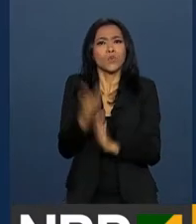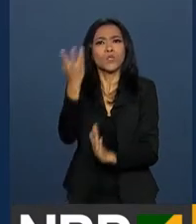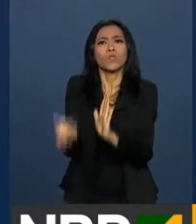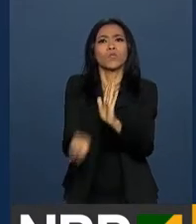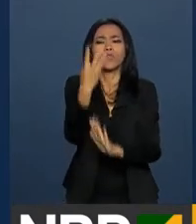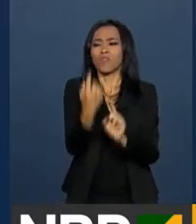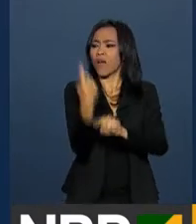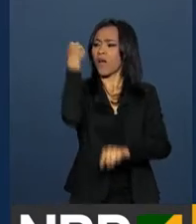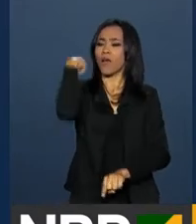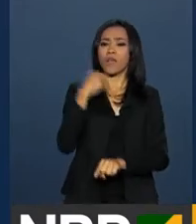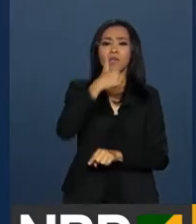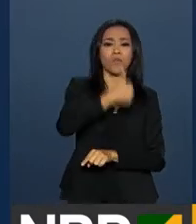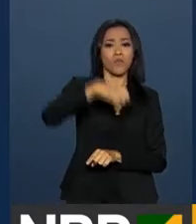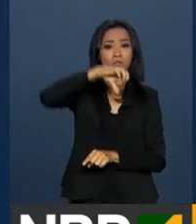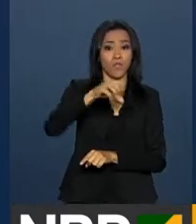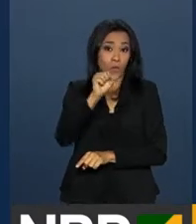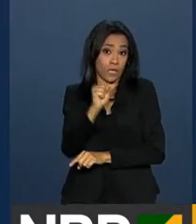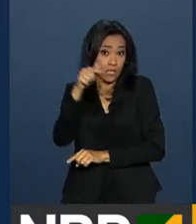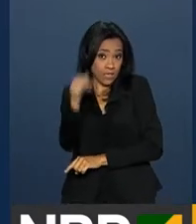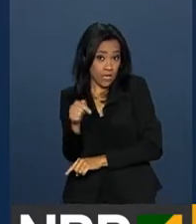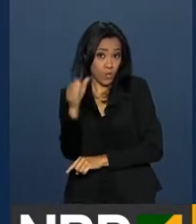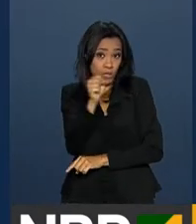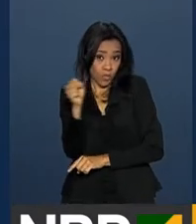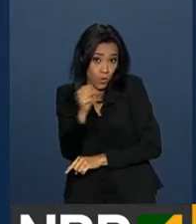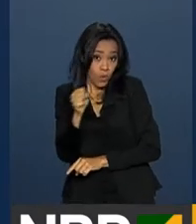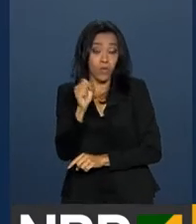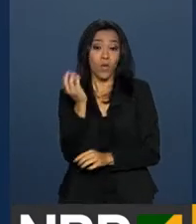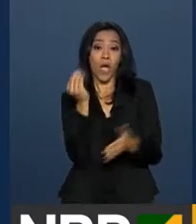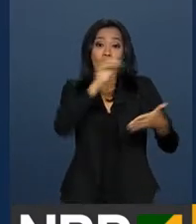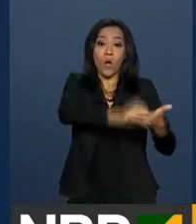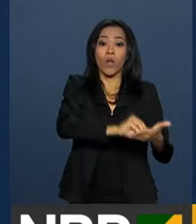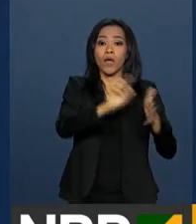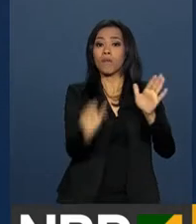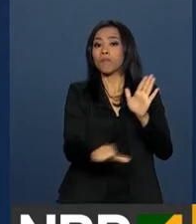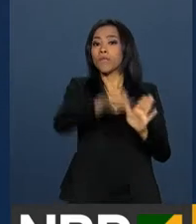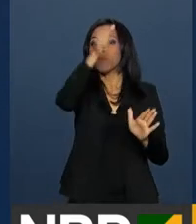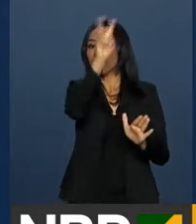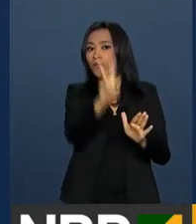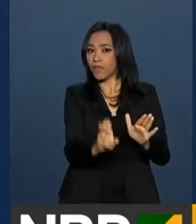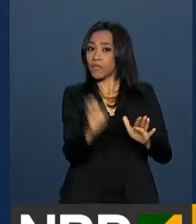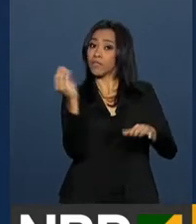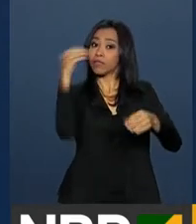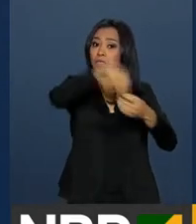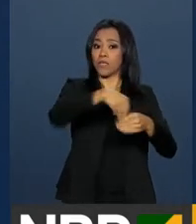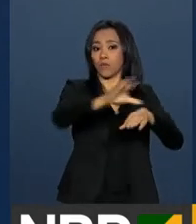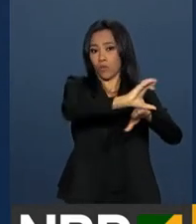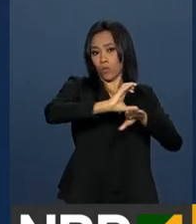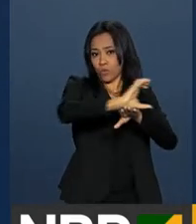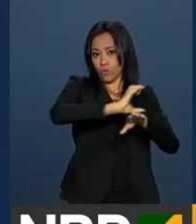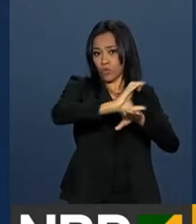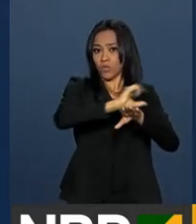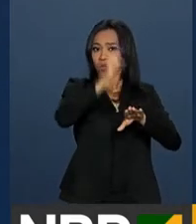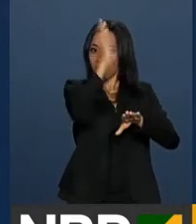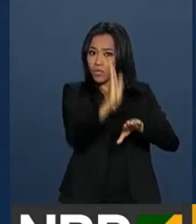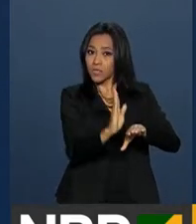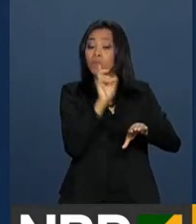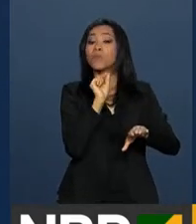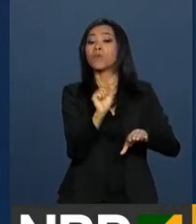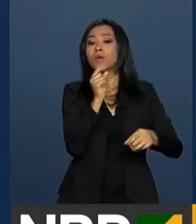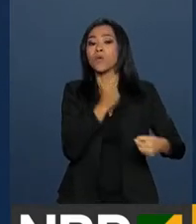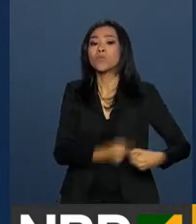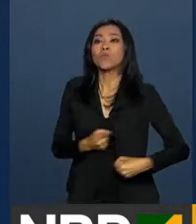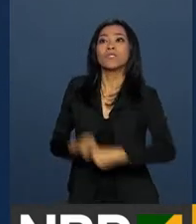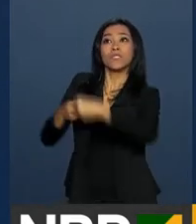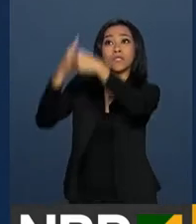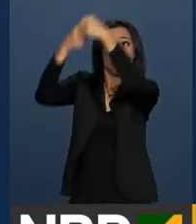de 87 e 88 a colocar pela primeira vez na história constitucional brasileira o município